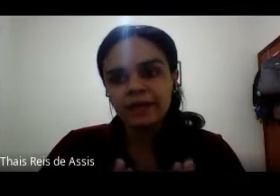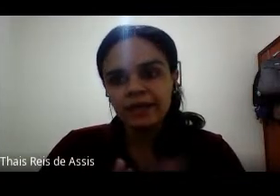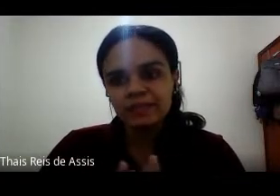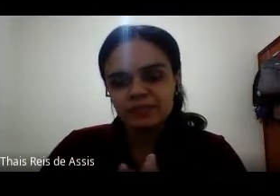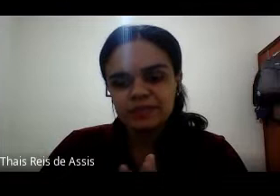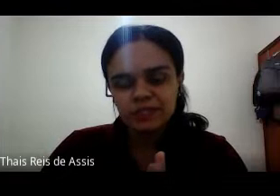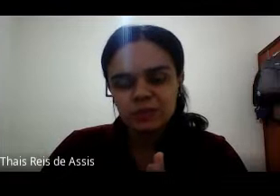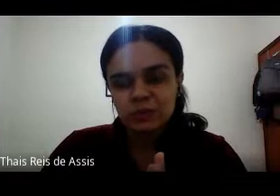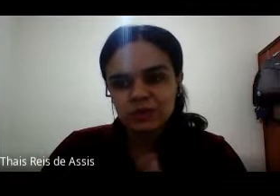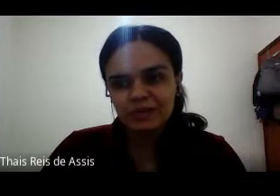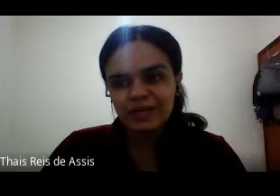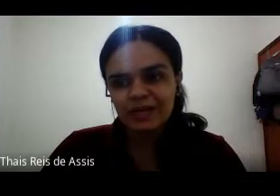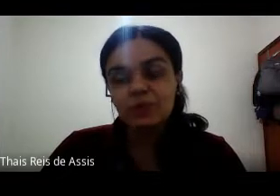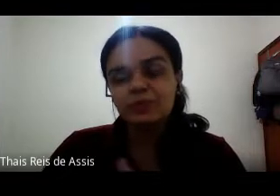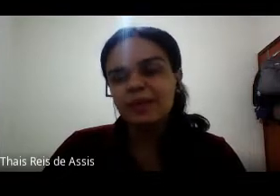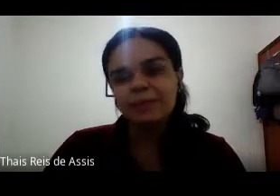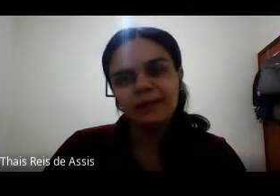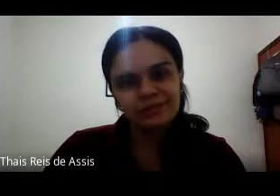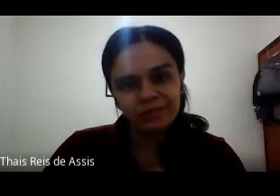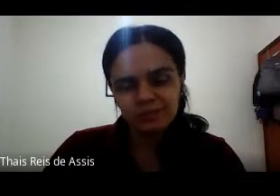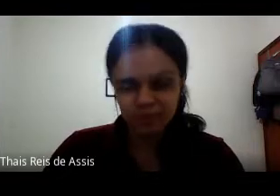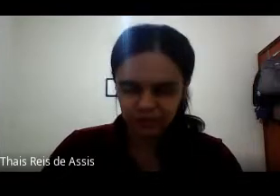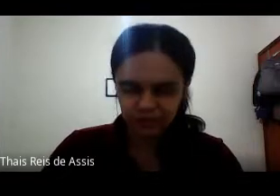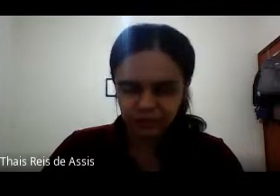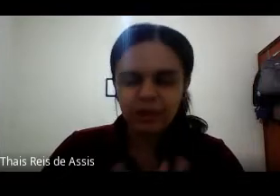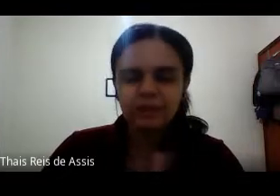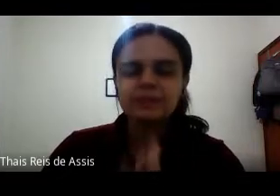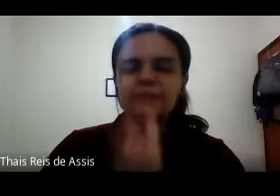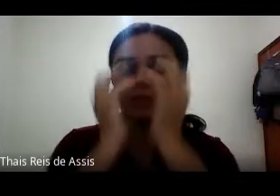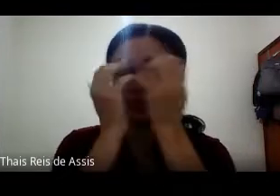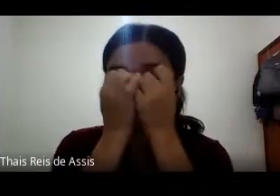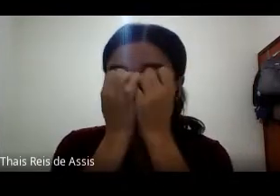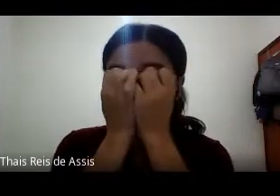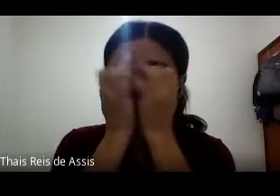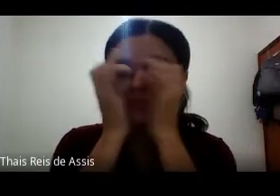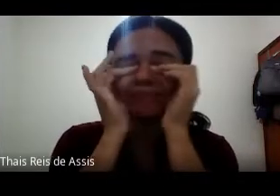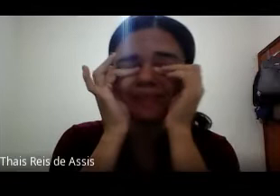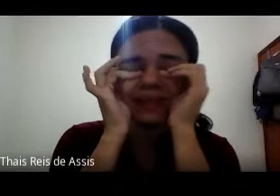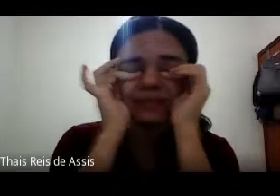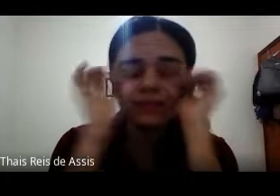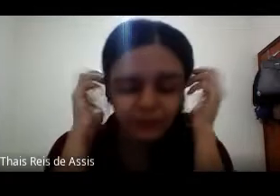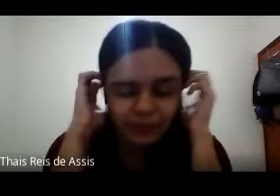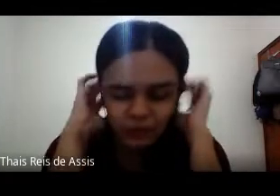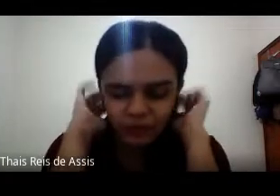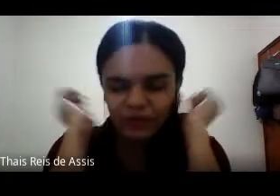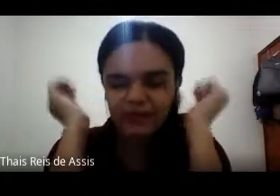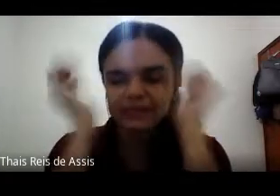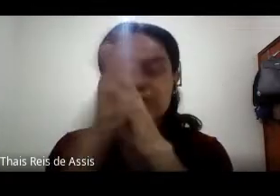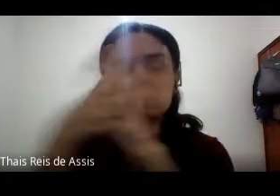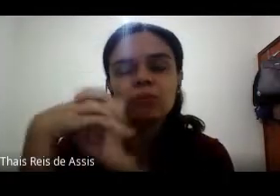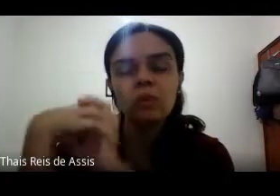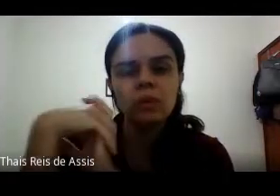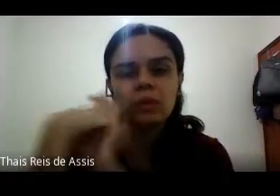Ver que a gente precisa desconstruir que todo mundo aprende do mesmo jeito. Uma coisa que me deixa muito, assim, pé da vida é quando a pessoa fala